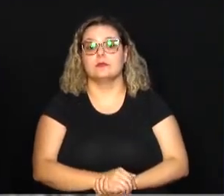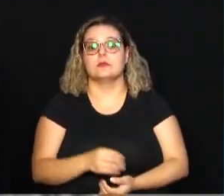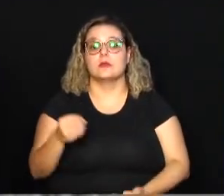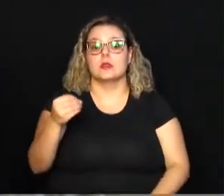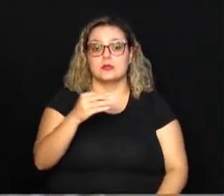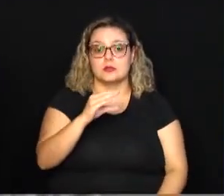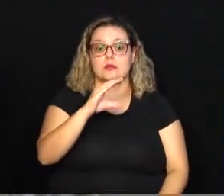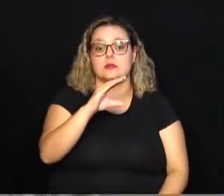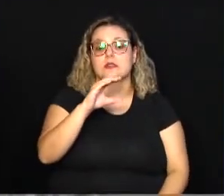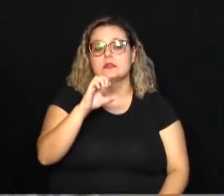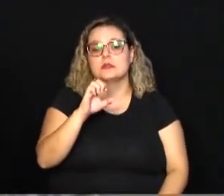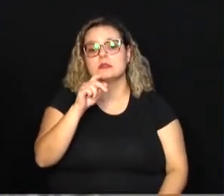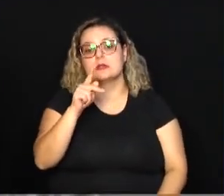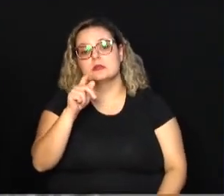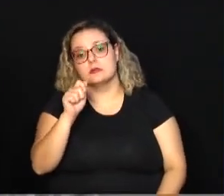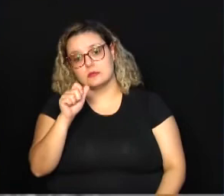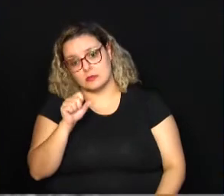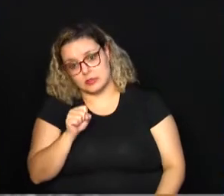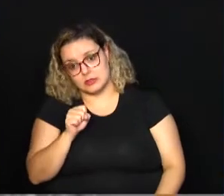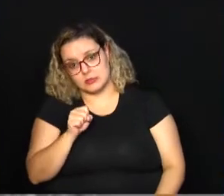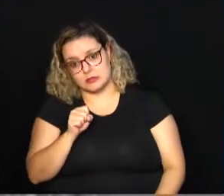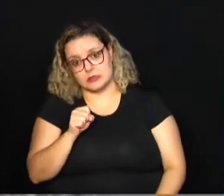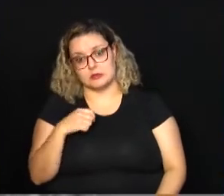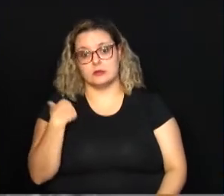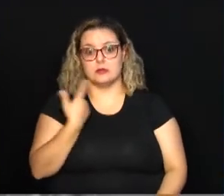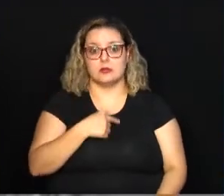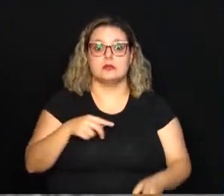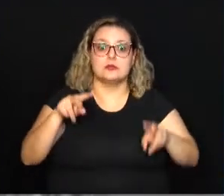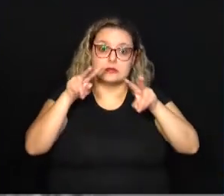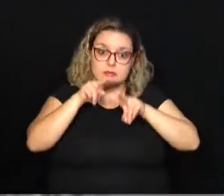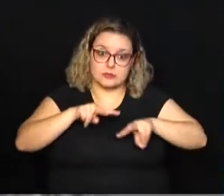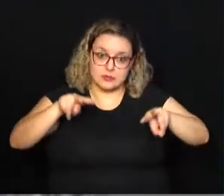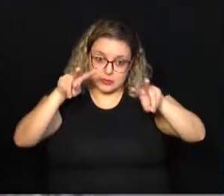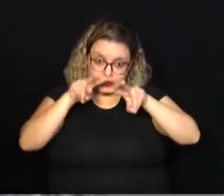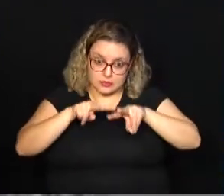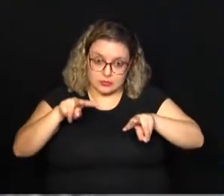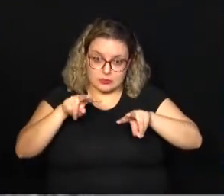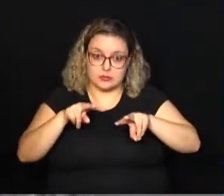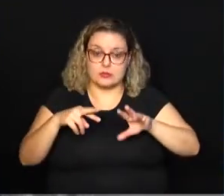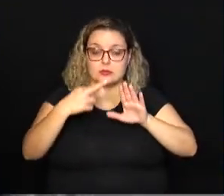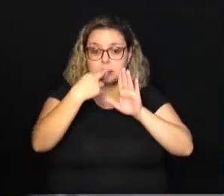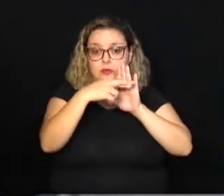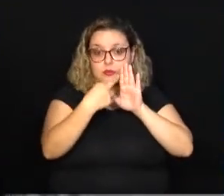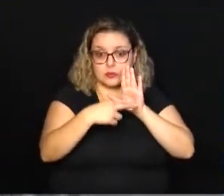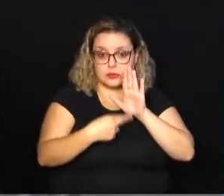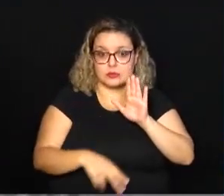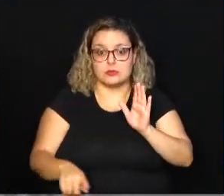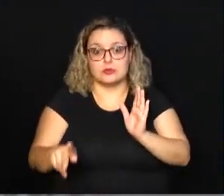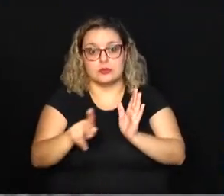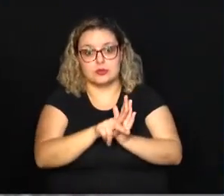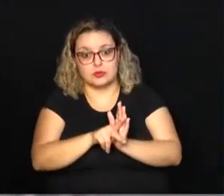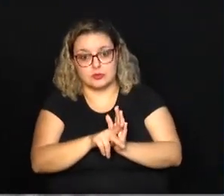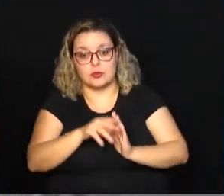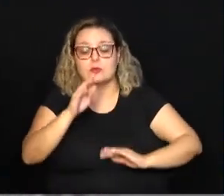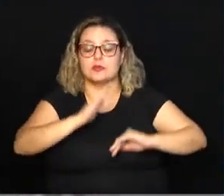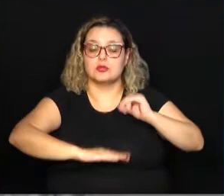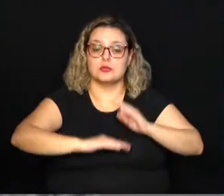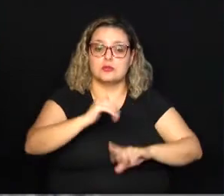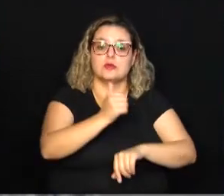cepas, né? A gente tem visto aí, né, um relato dos profissionais de saúde